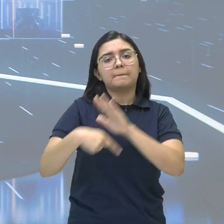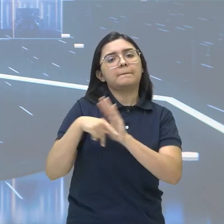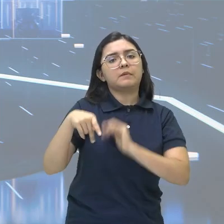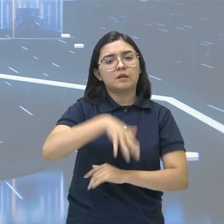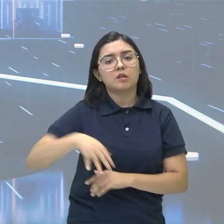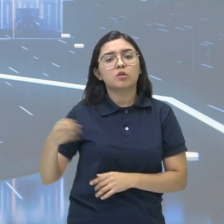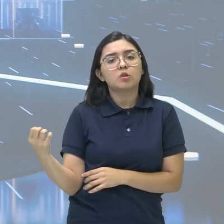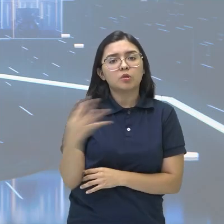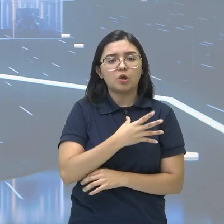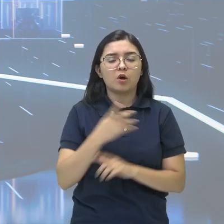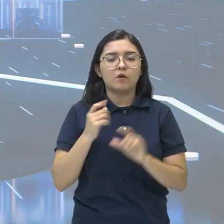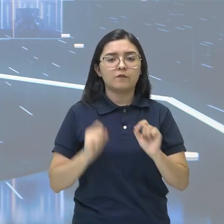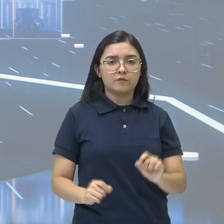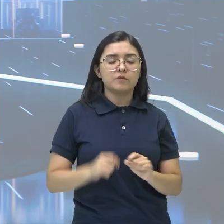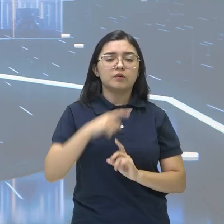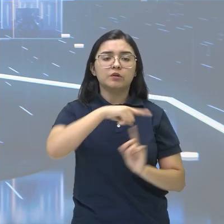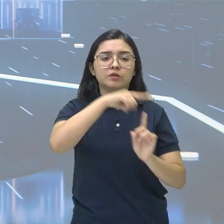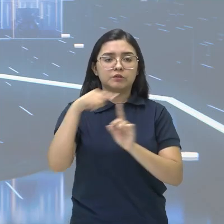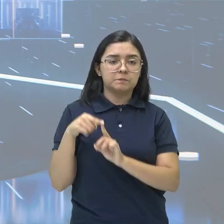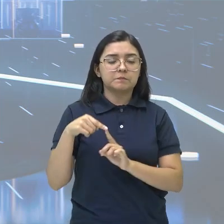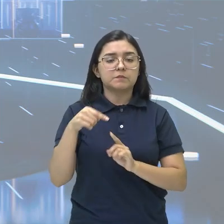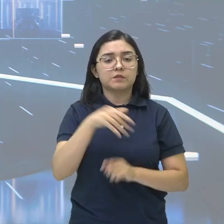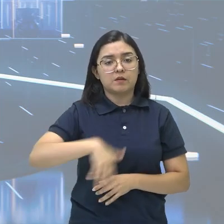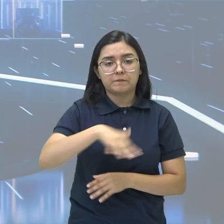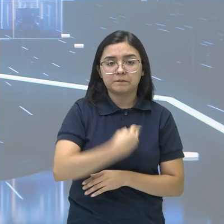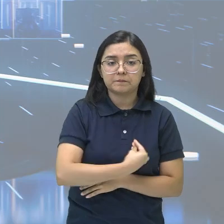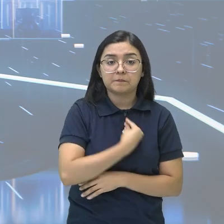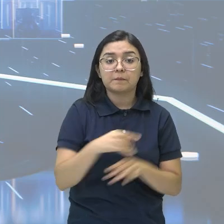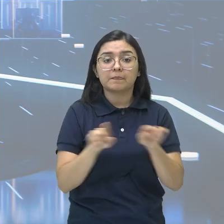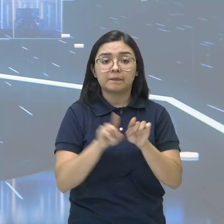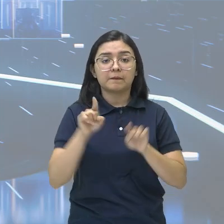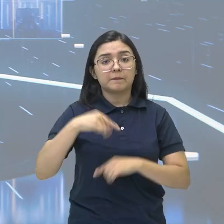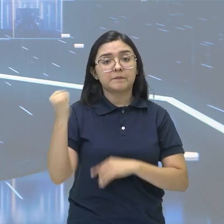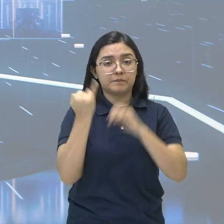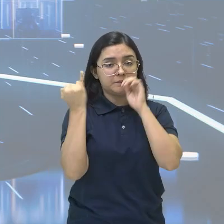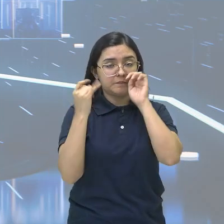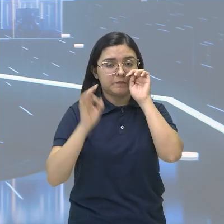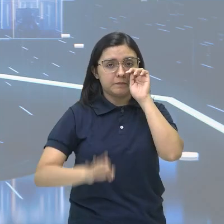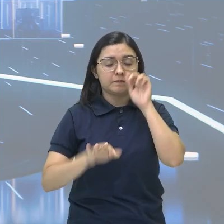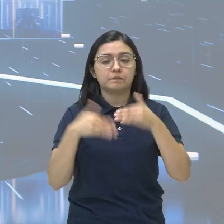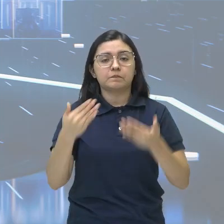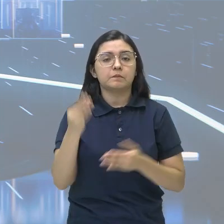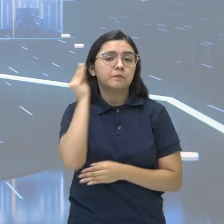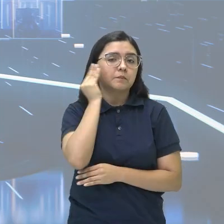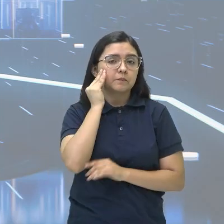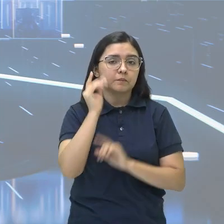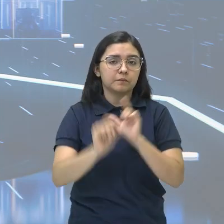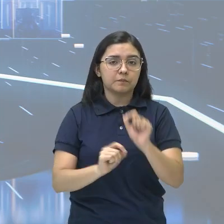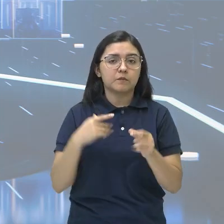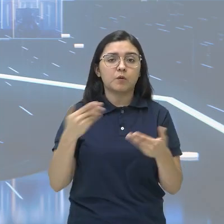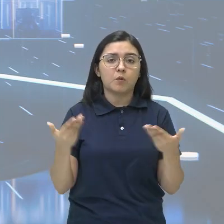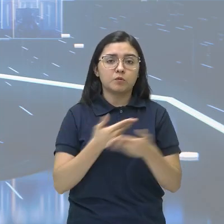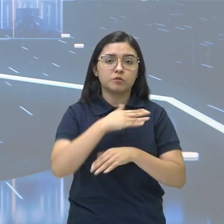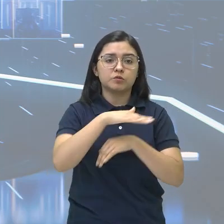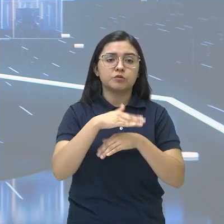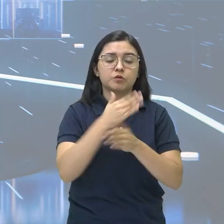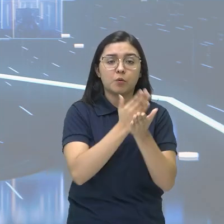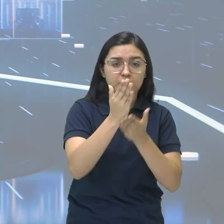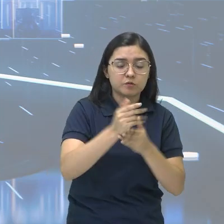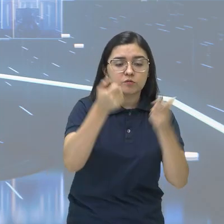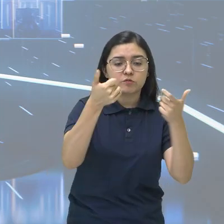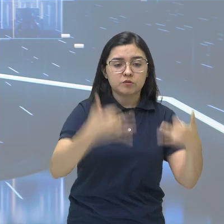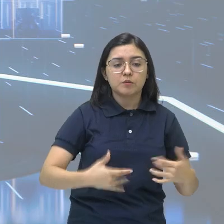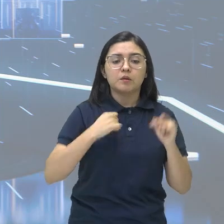essa nova realidade. Tá bom? Então, isso é muito importante aí. Tá? Então, olha só, nós começamos vendo a questão